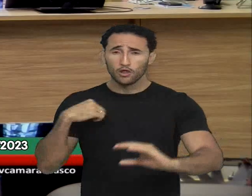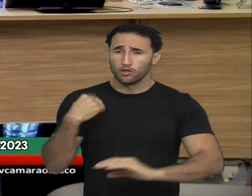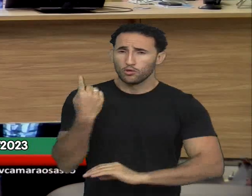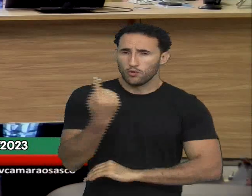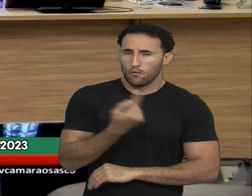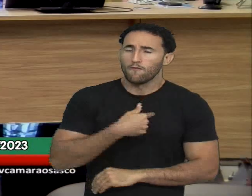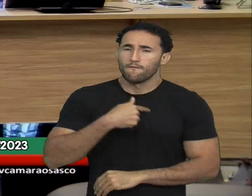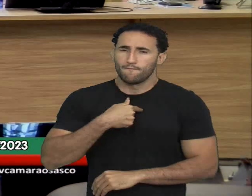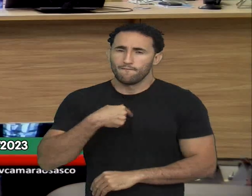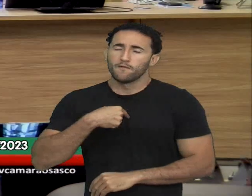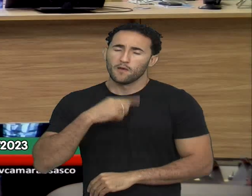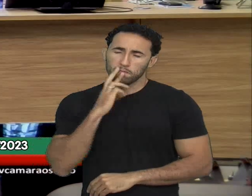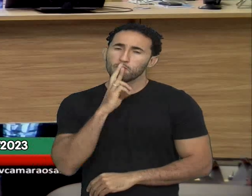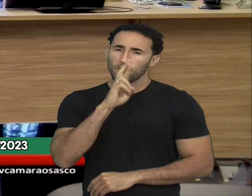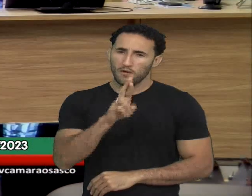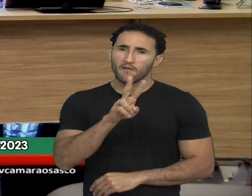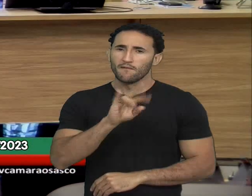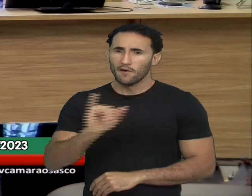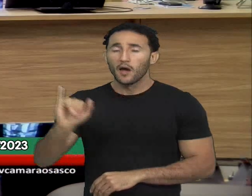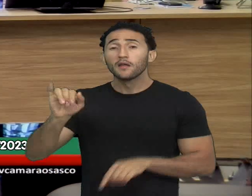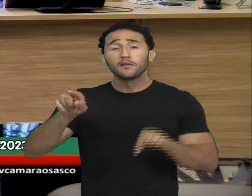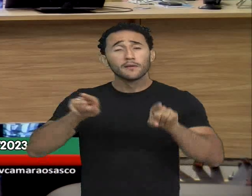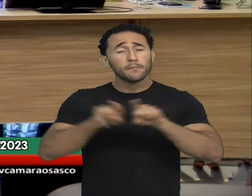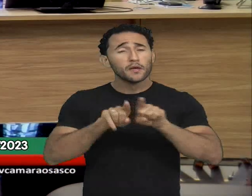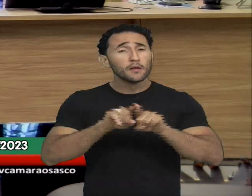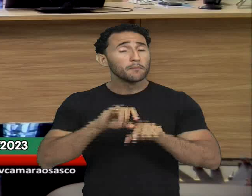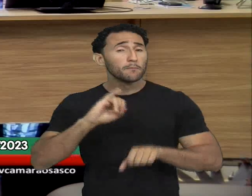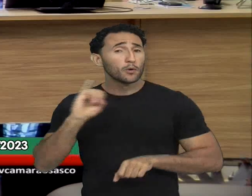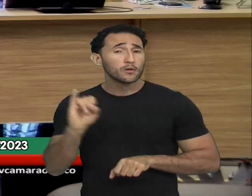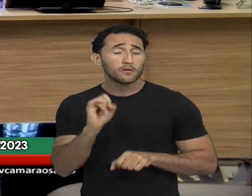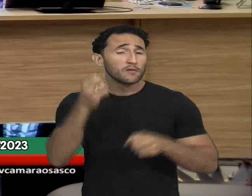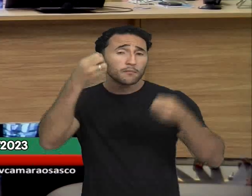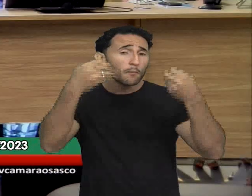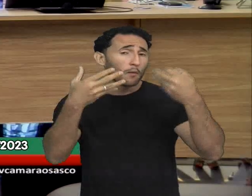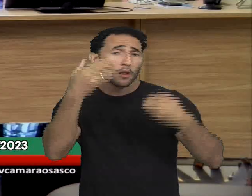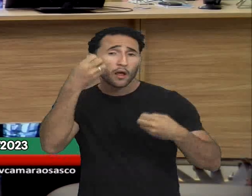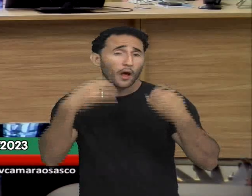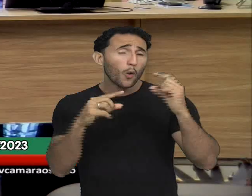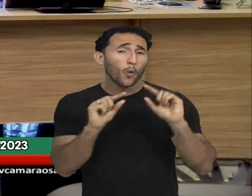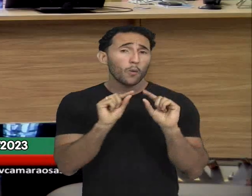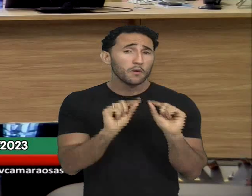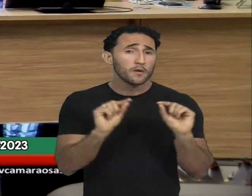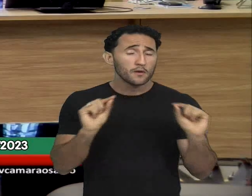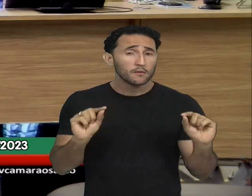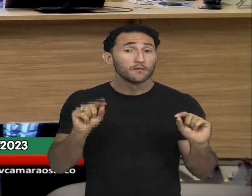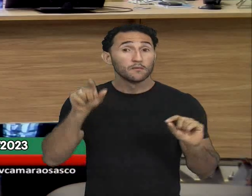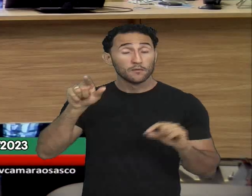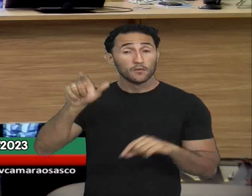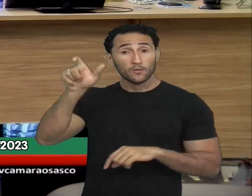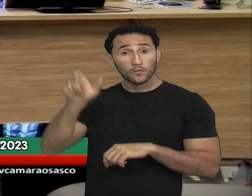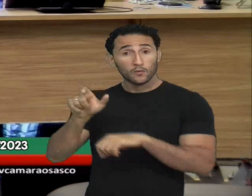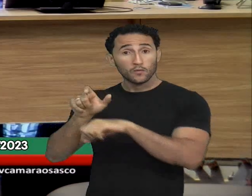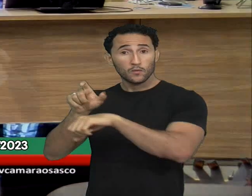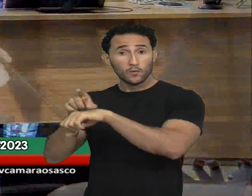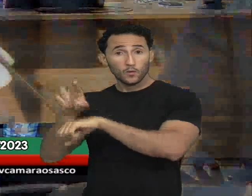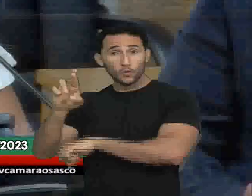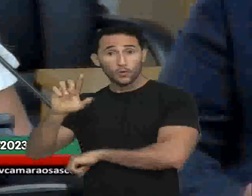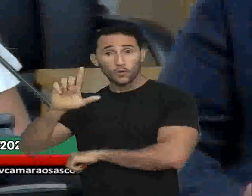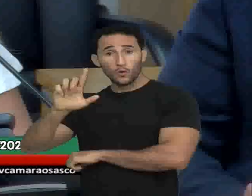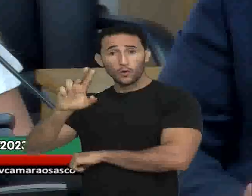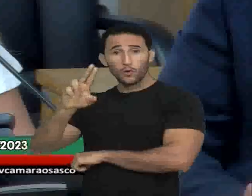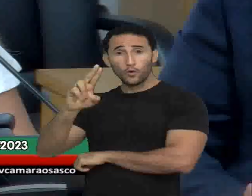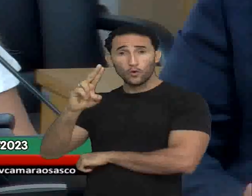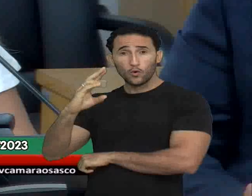isso daí. E vou destacar também, acho que o principal de tudo que o Lucas falou, a gente